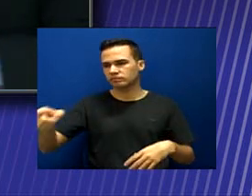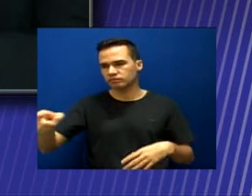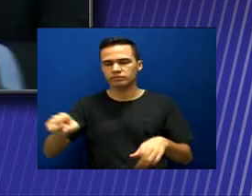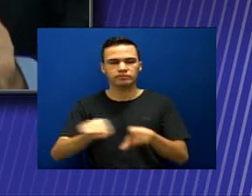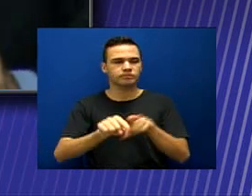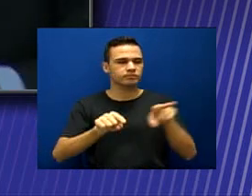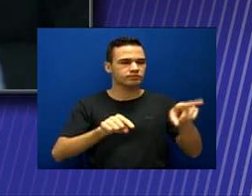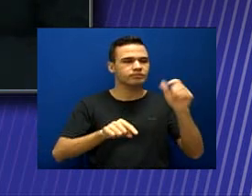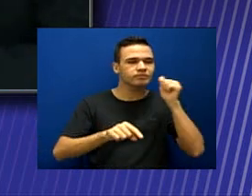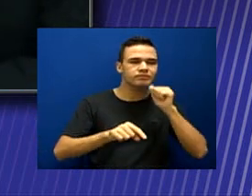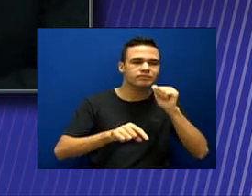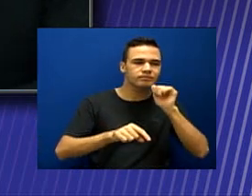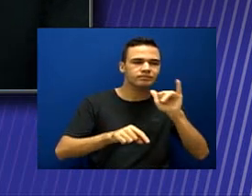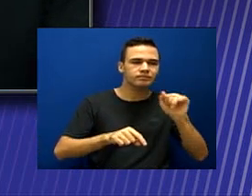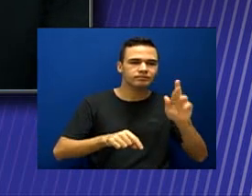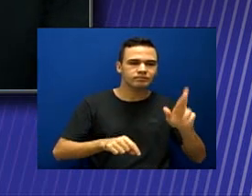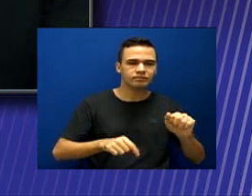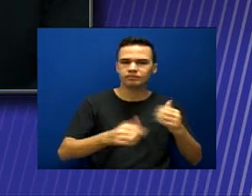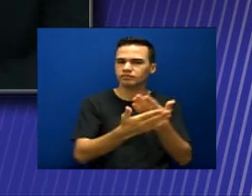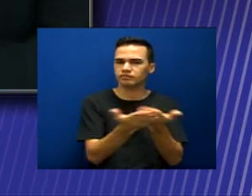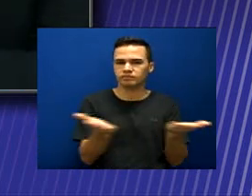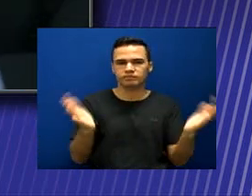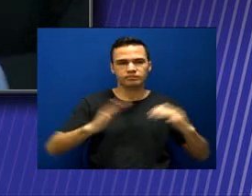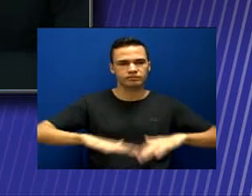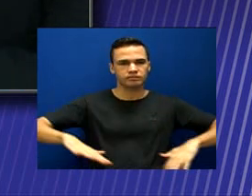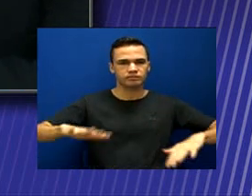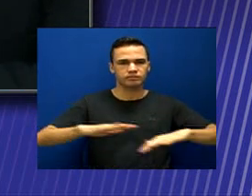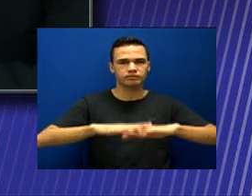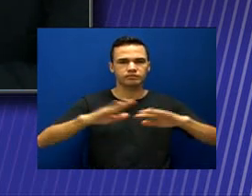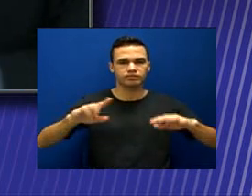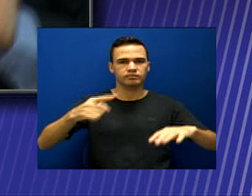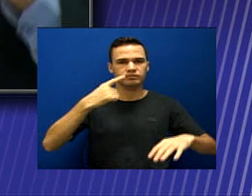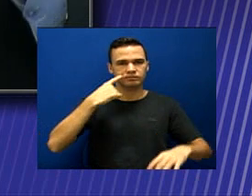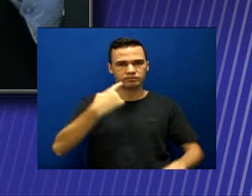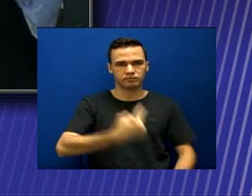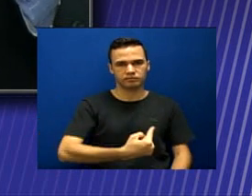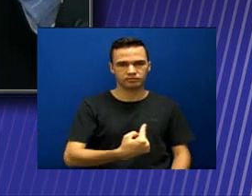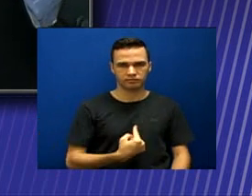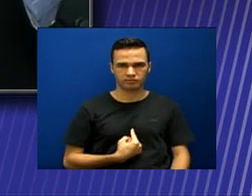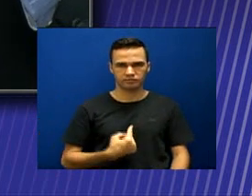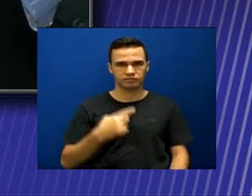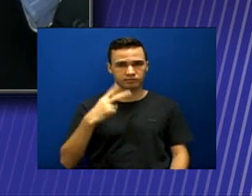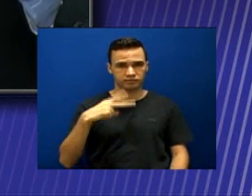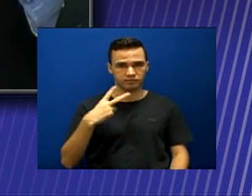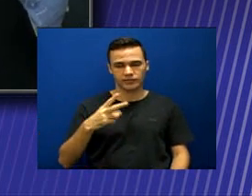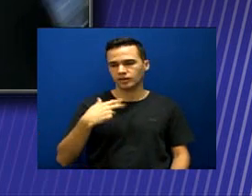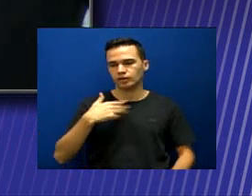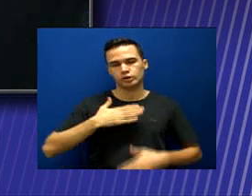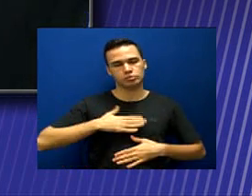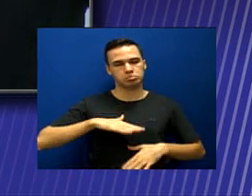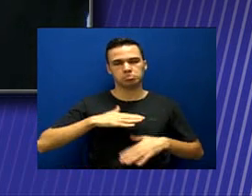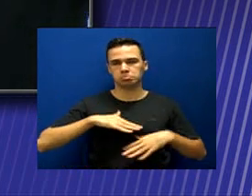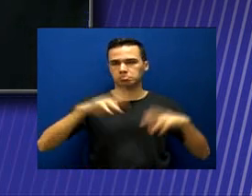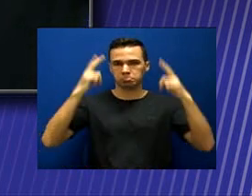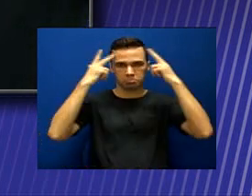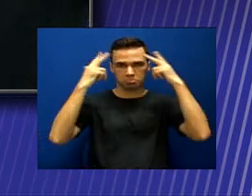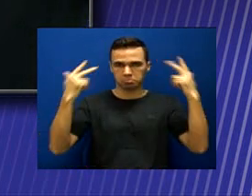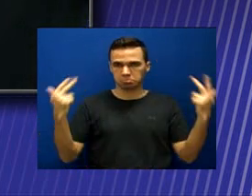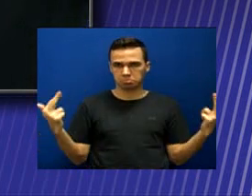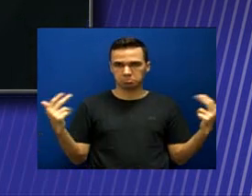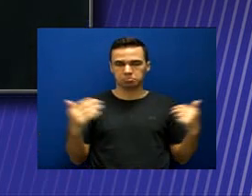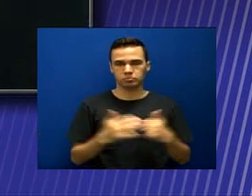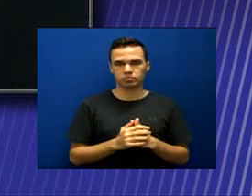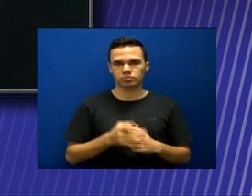Yara Bernardi e todos os vereadores que têm a oportunidade de estar nos ouvindo. Eu tenho tranquilidade de votar esse